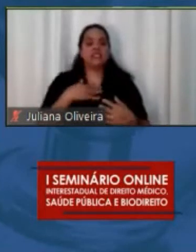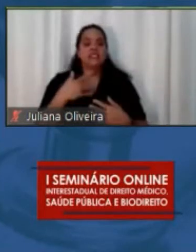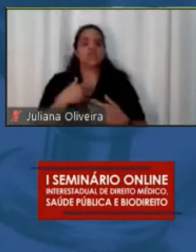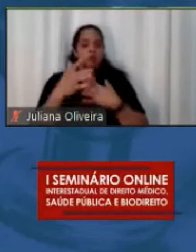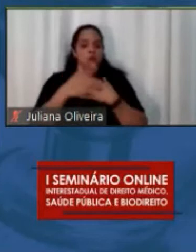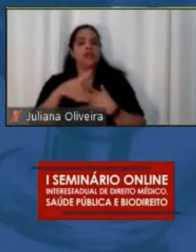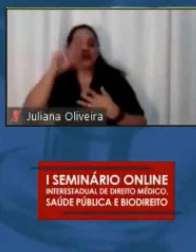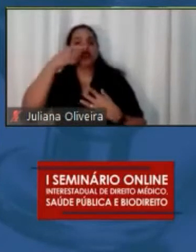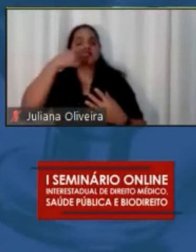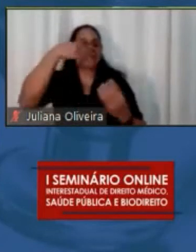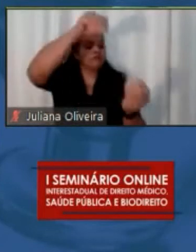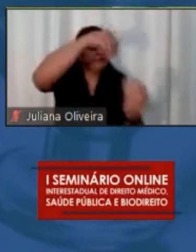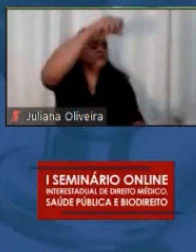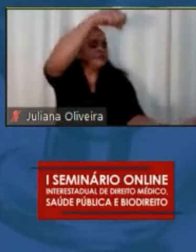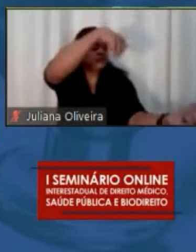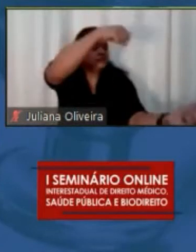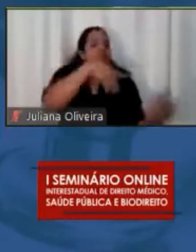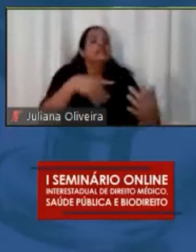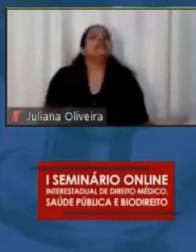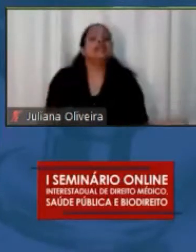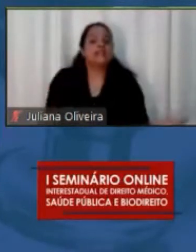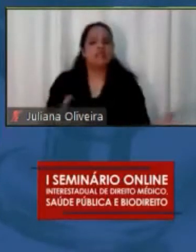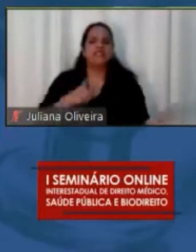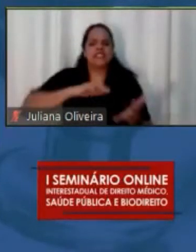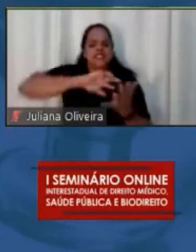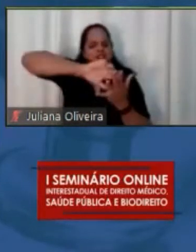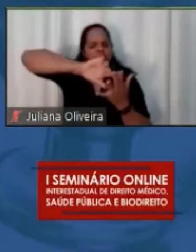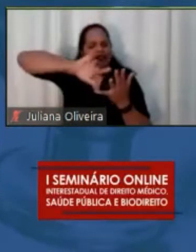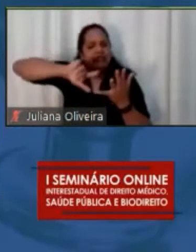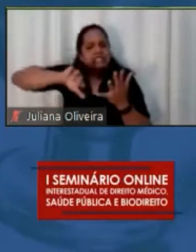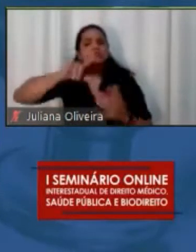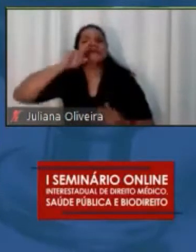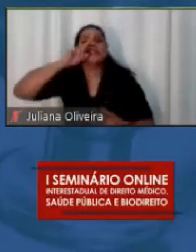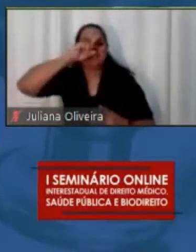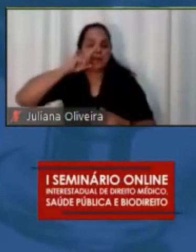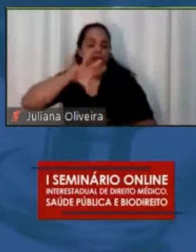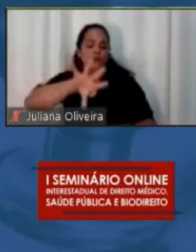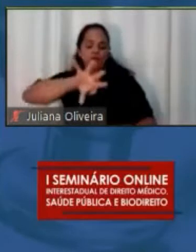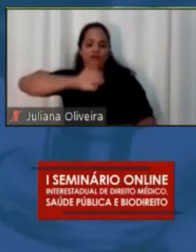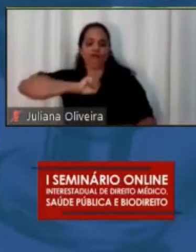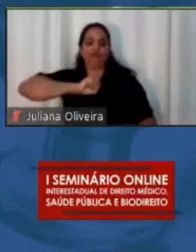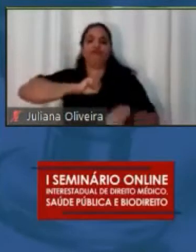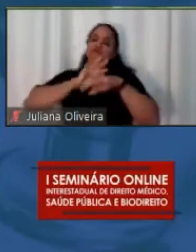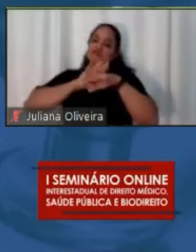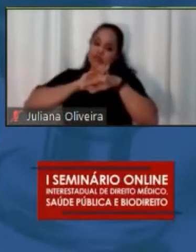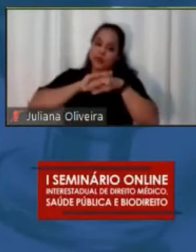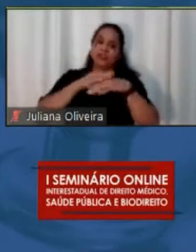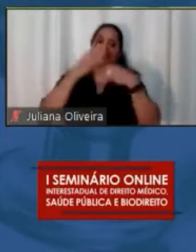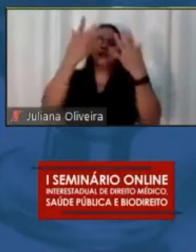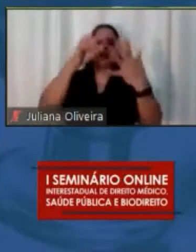várias alterações e vários riscos de complicações, e aí nós vamos listar apenas destas que estão mencionadas, são várias,